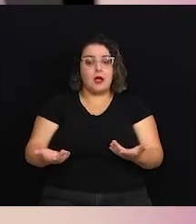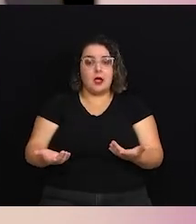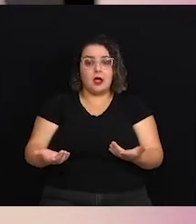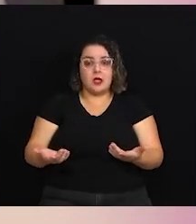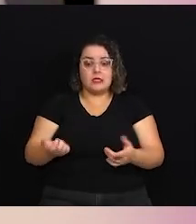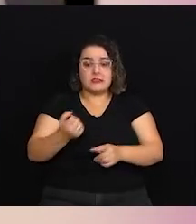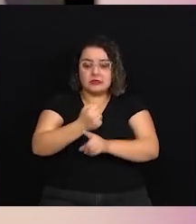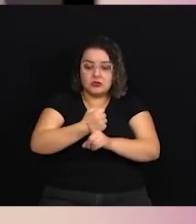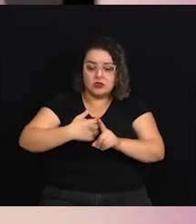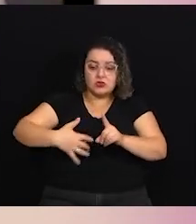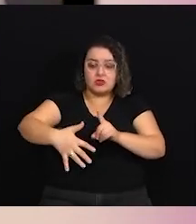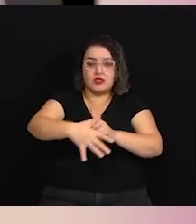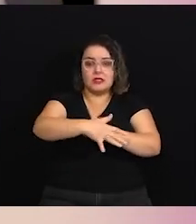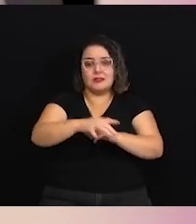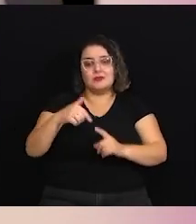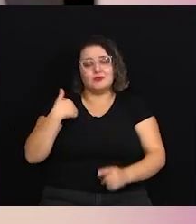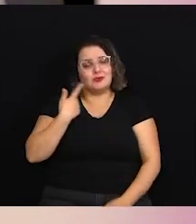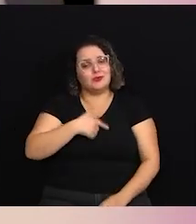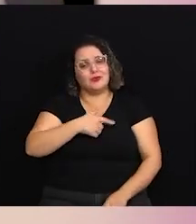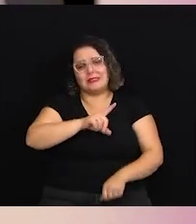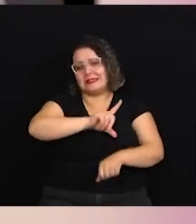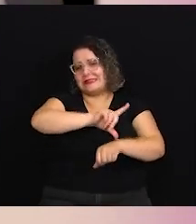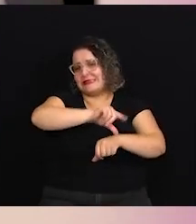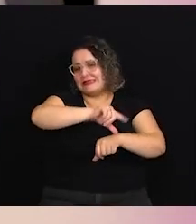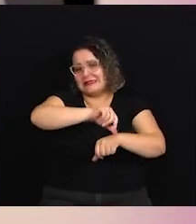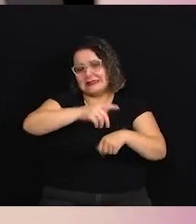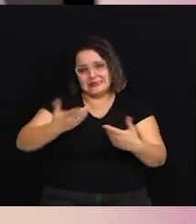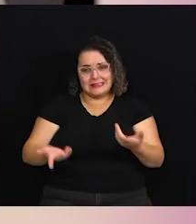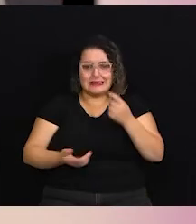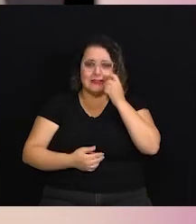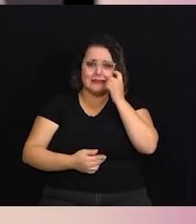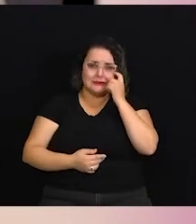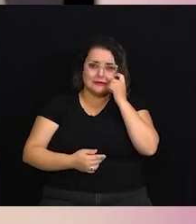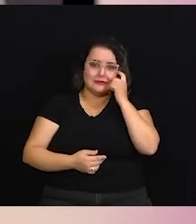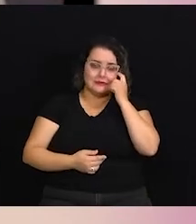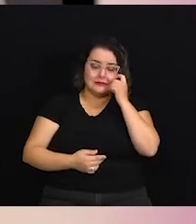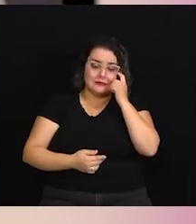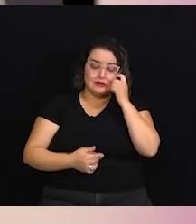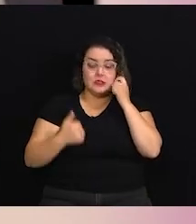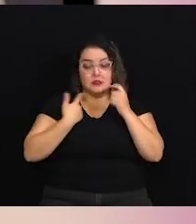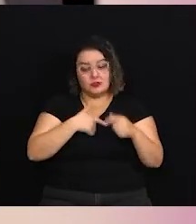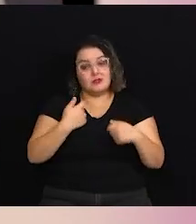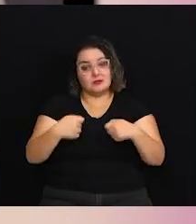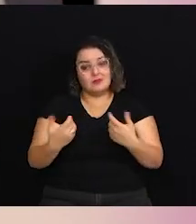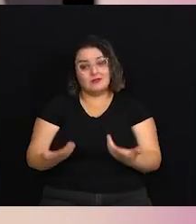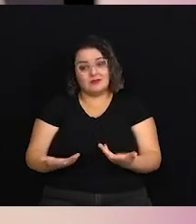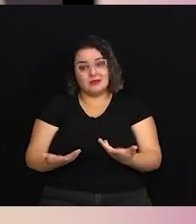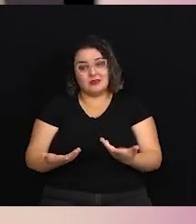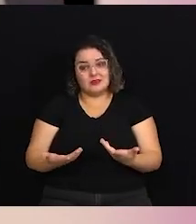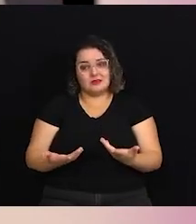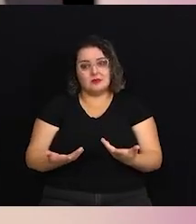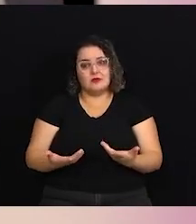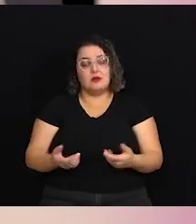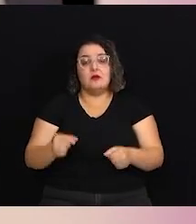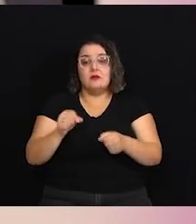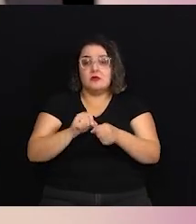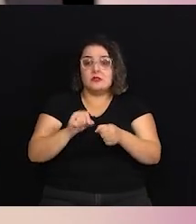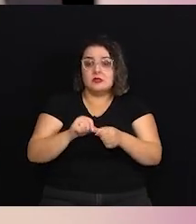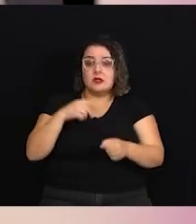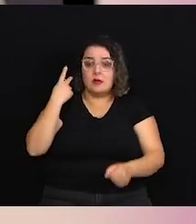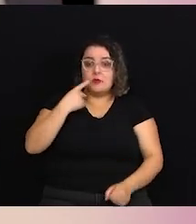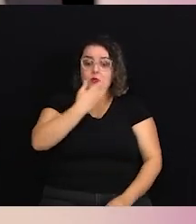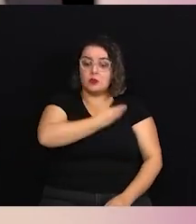inteiros sociais nós são muito atrasados aí que a gente precisa e formular políticas